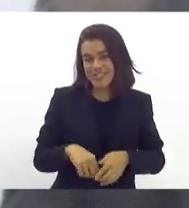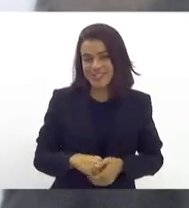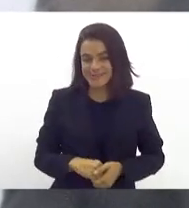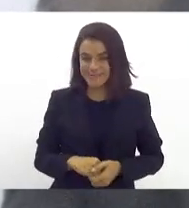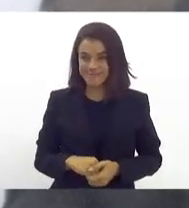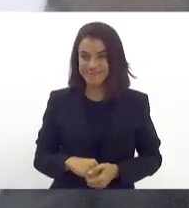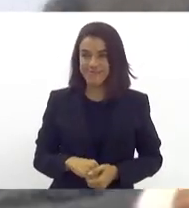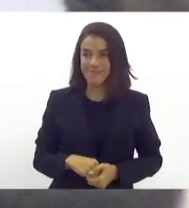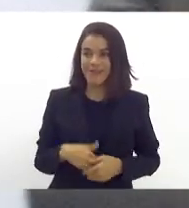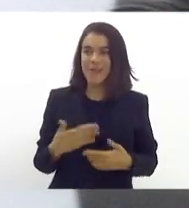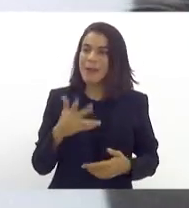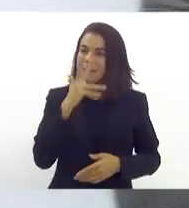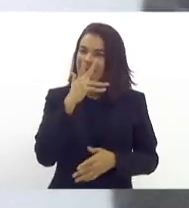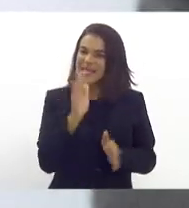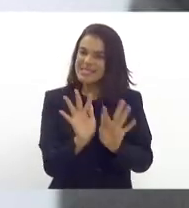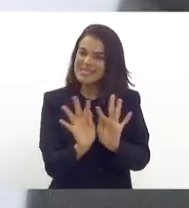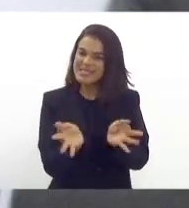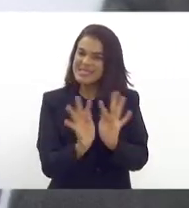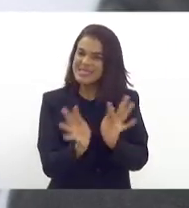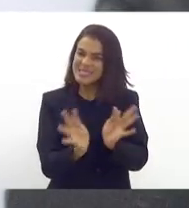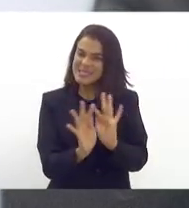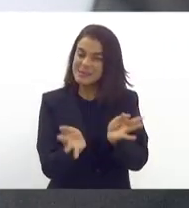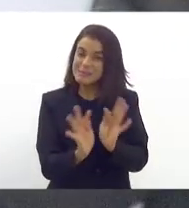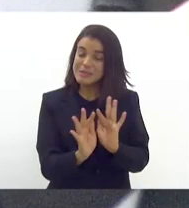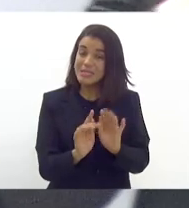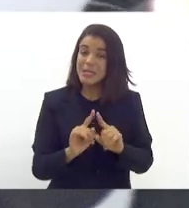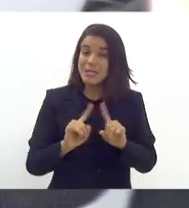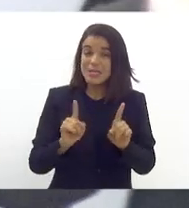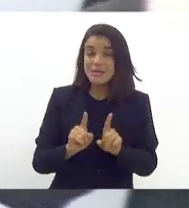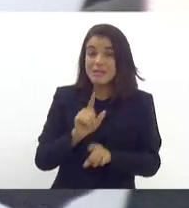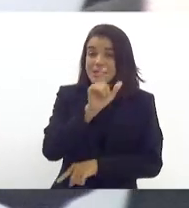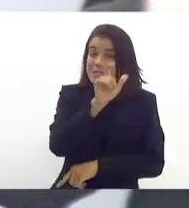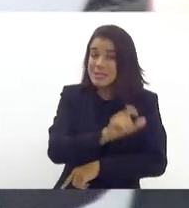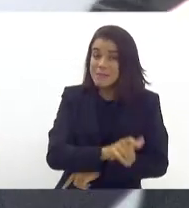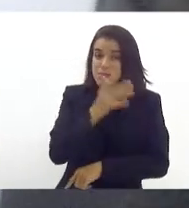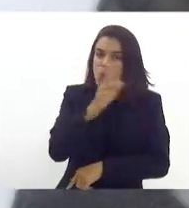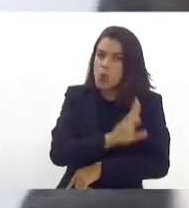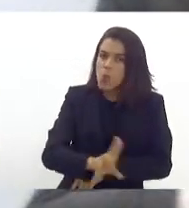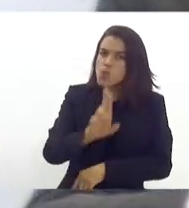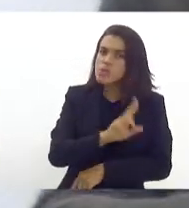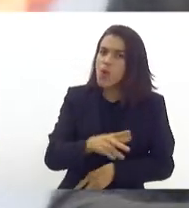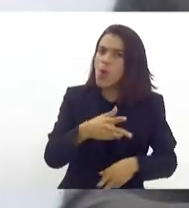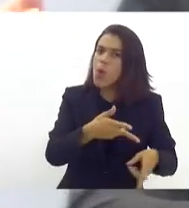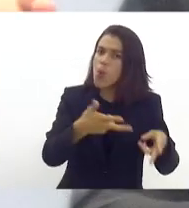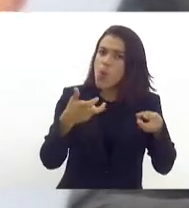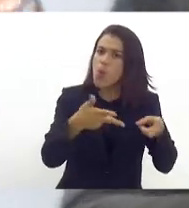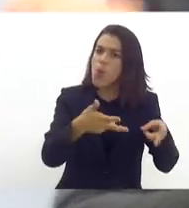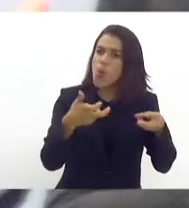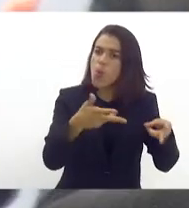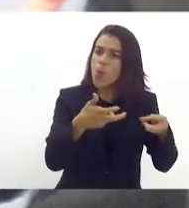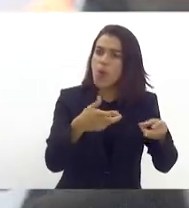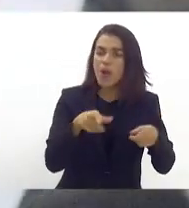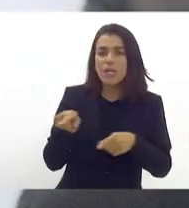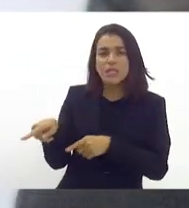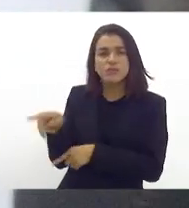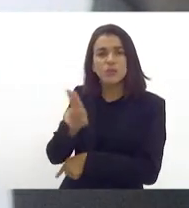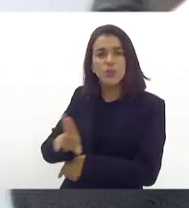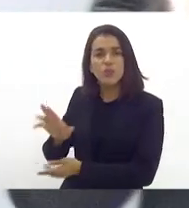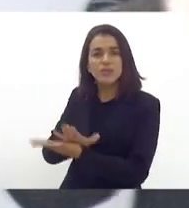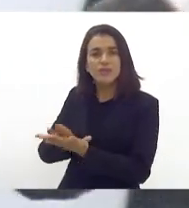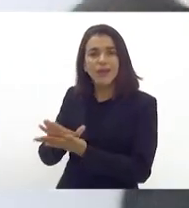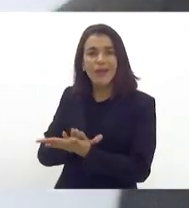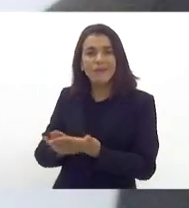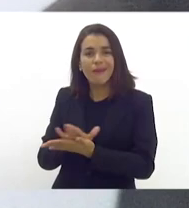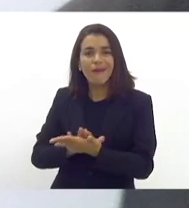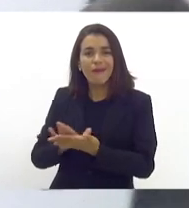talvez seja simplista dizer mas esta pessoa usa muito sim aquele não usa nada então é assim que funciona